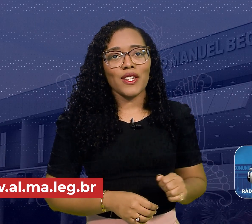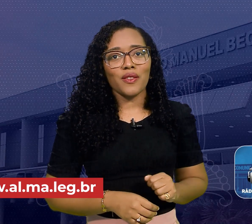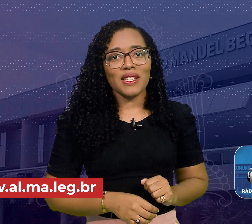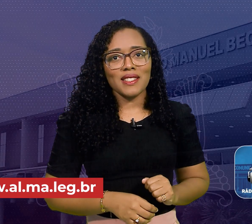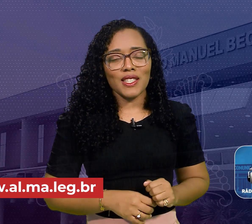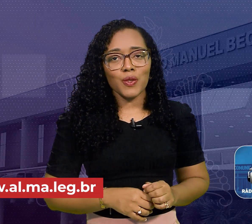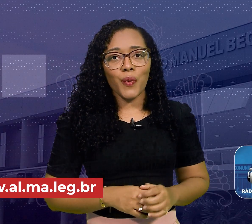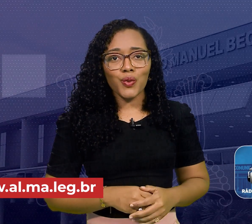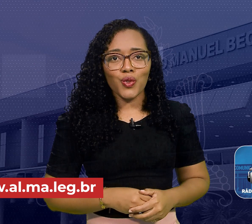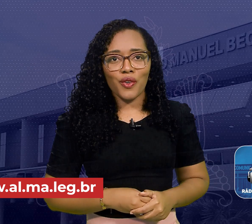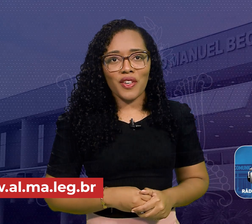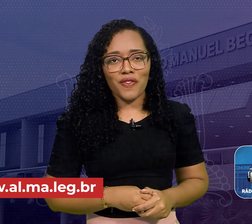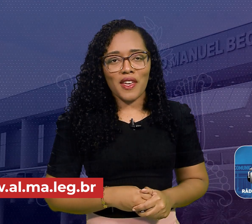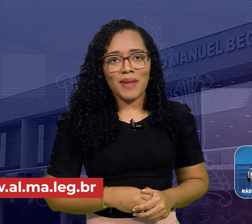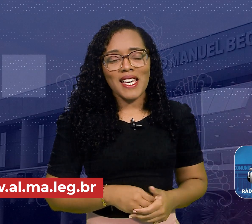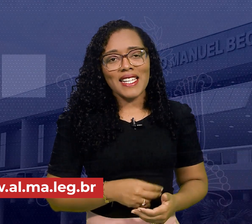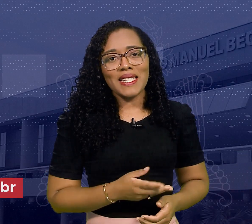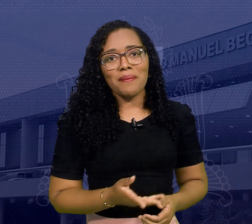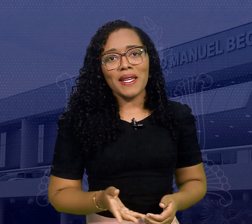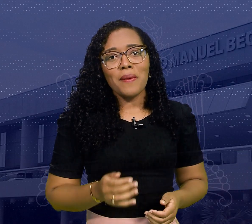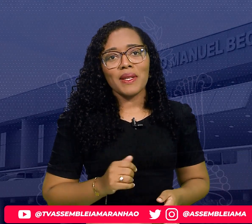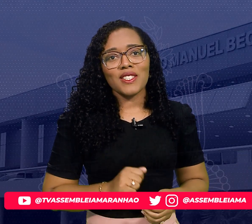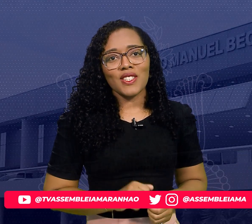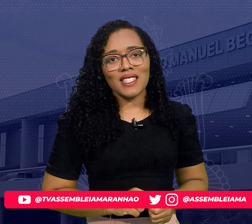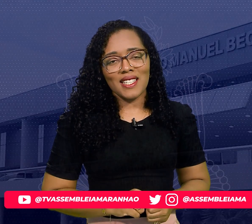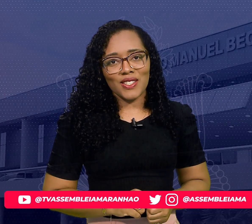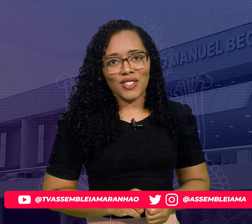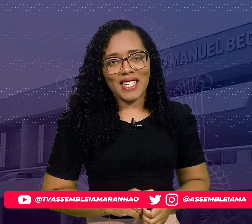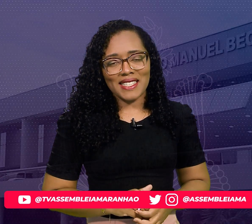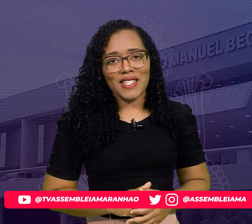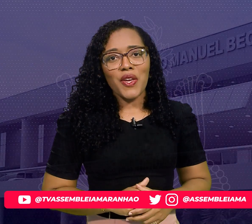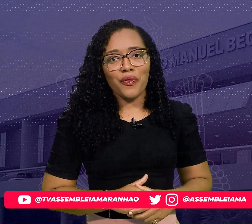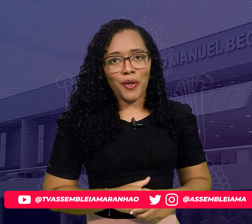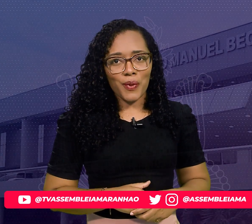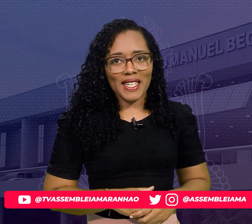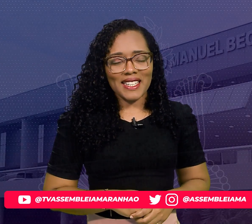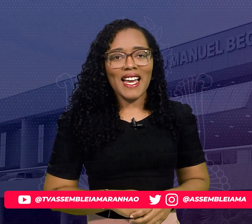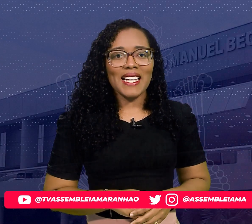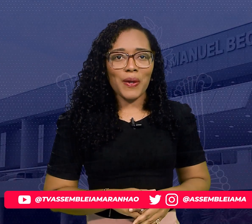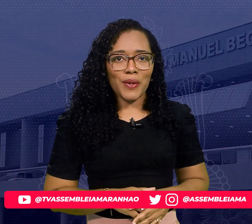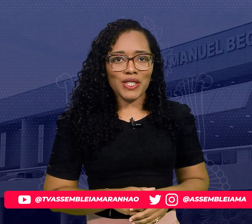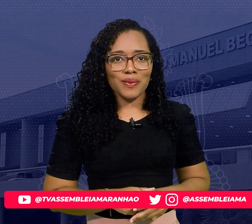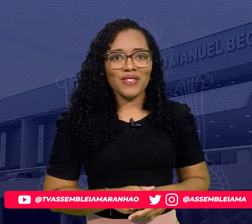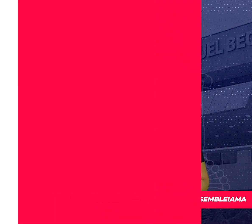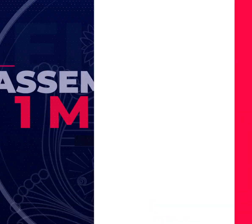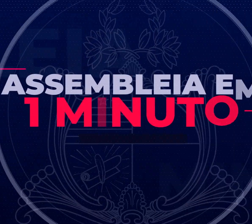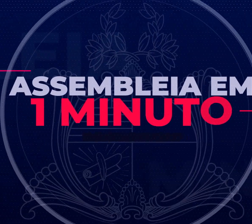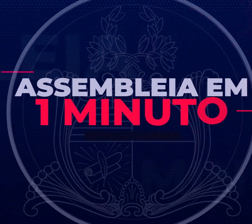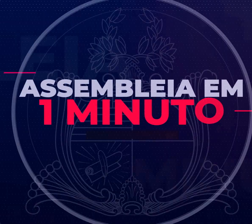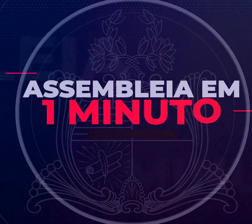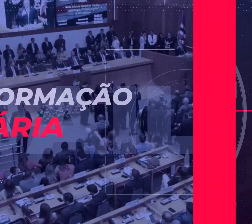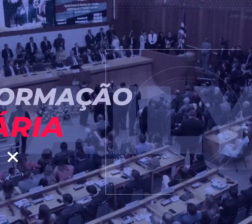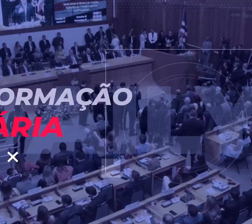Rádio Assembleia 96.9 FM e também pelas nossas redes sociais. Eu fico por aqui. Até o próximo.